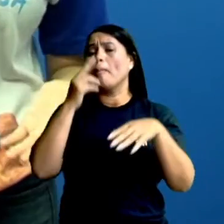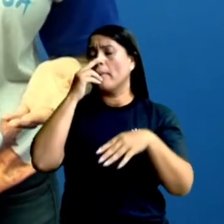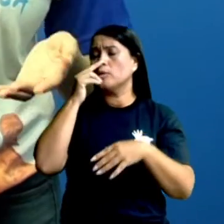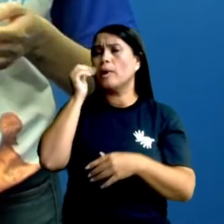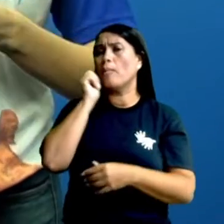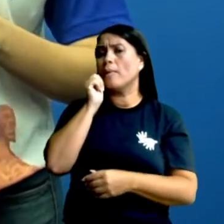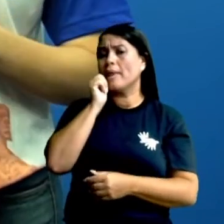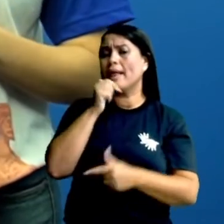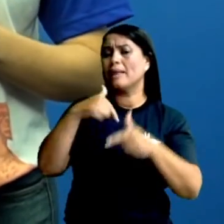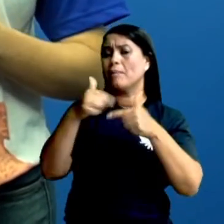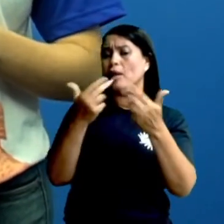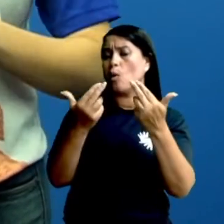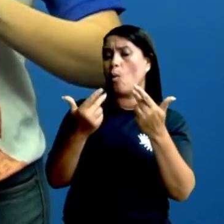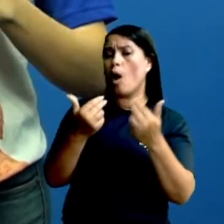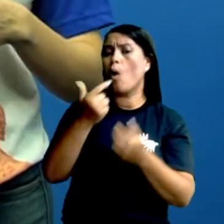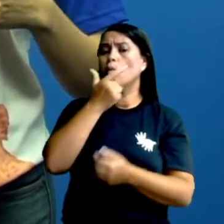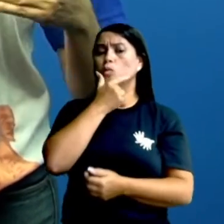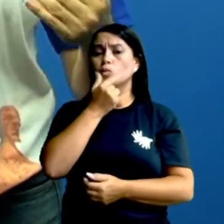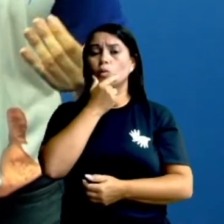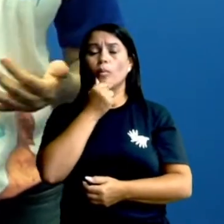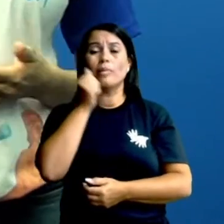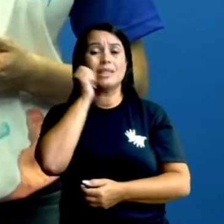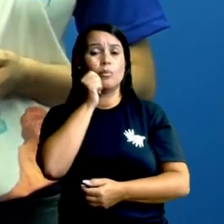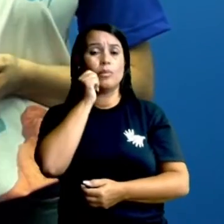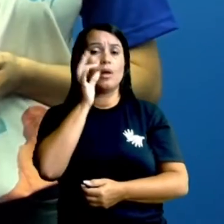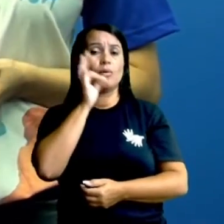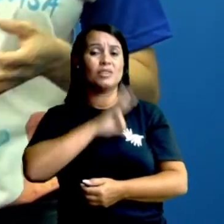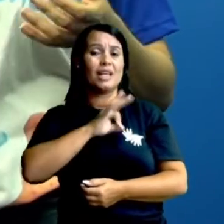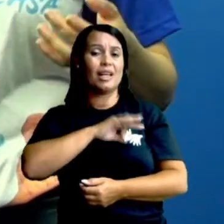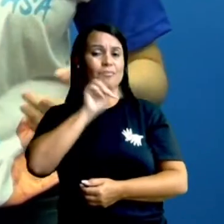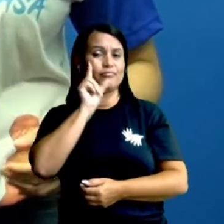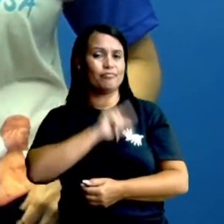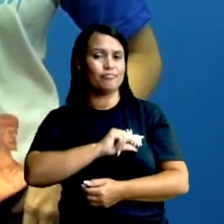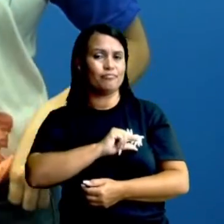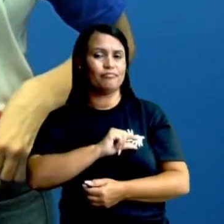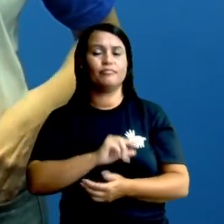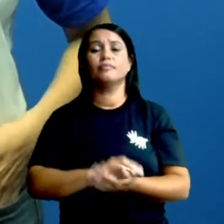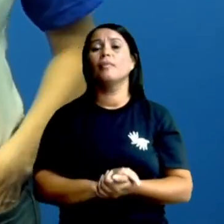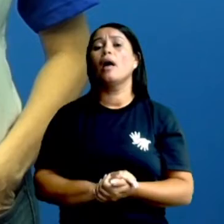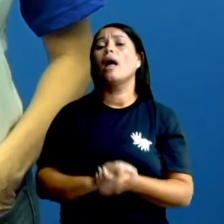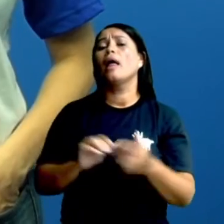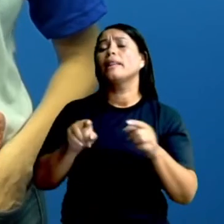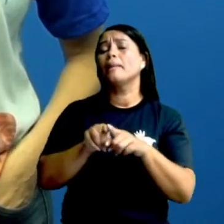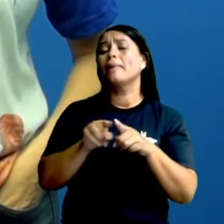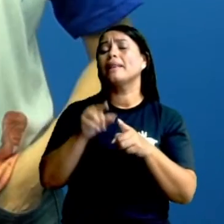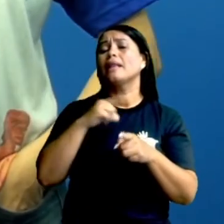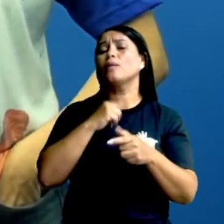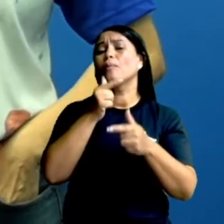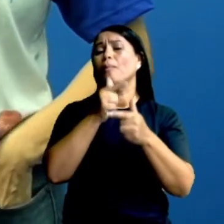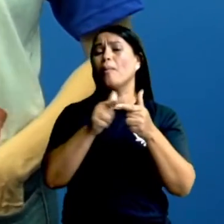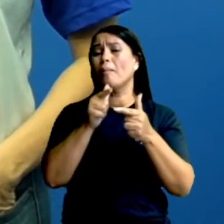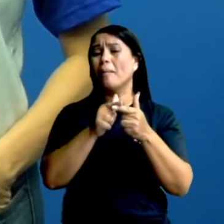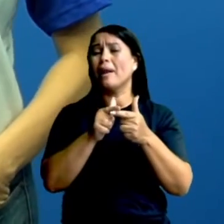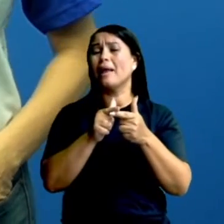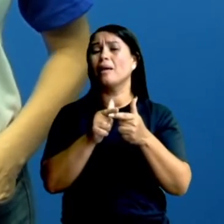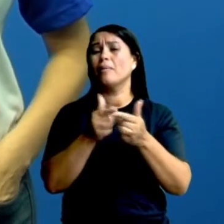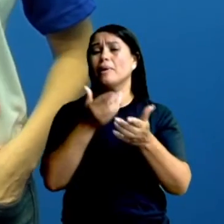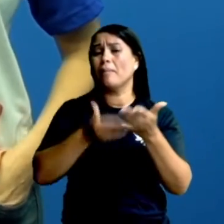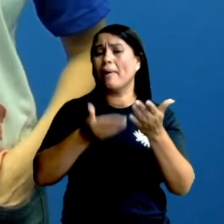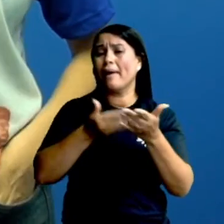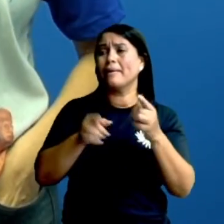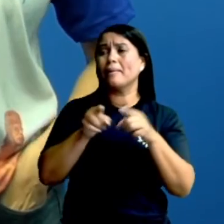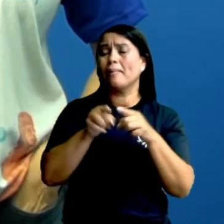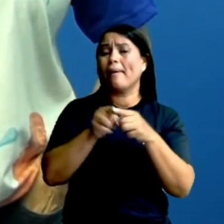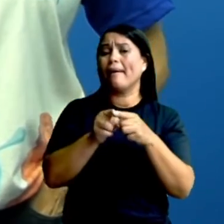função dos homens, o salário dela ainda é mais baixo que o dos homens. Em tempos de crise também, né, elas são